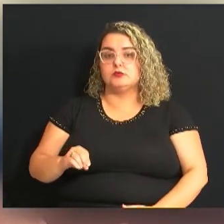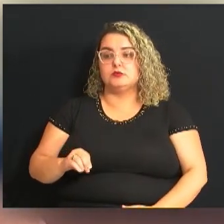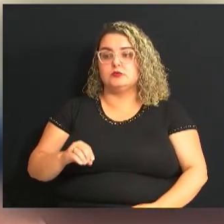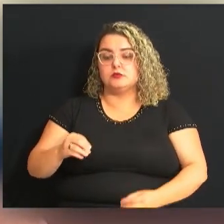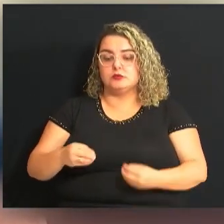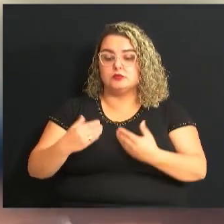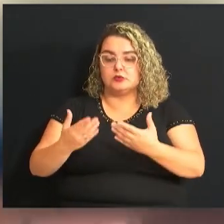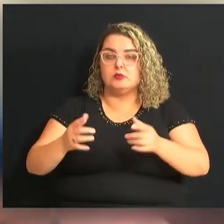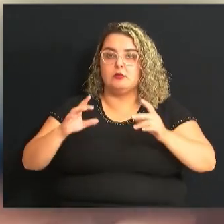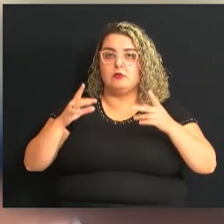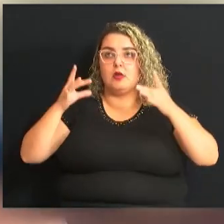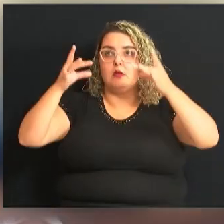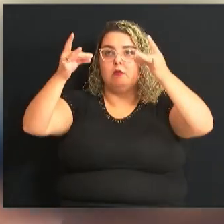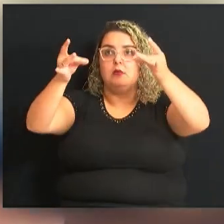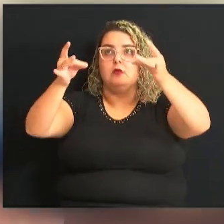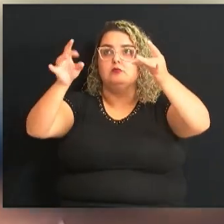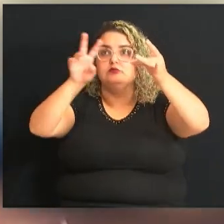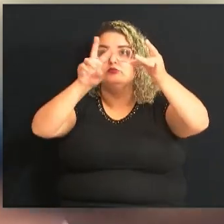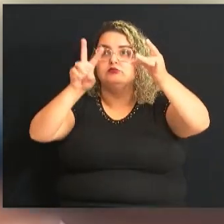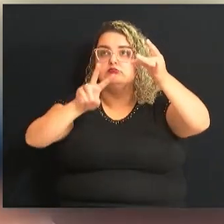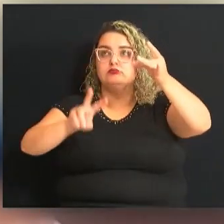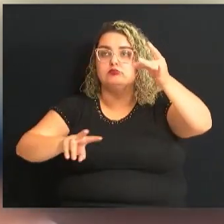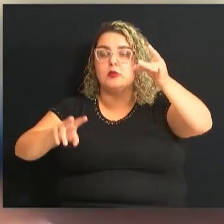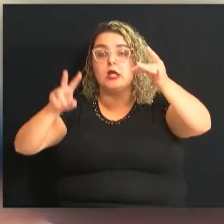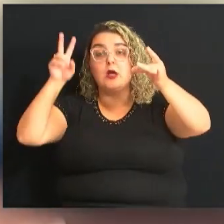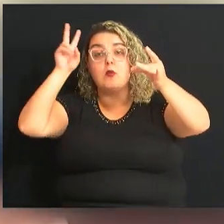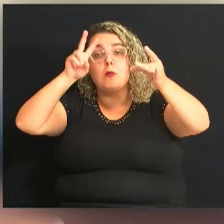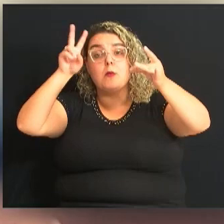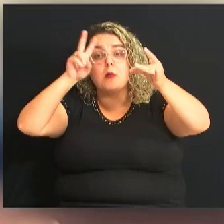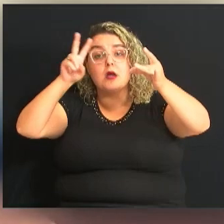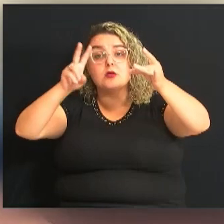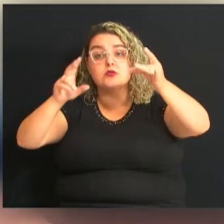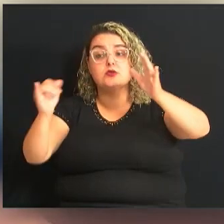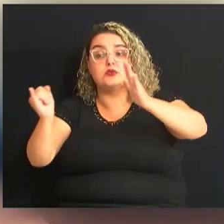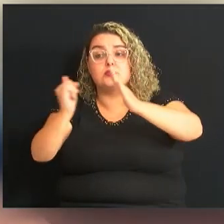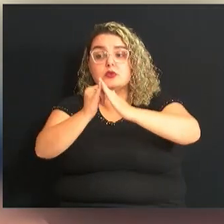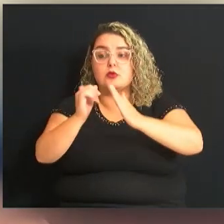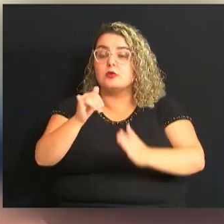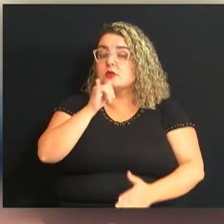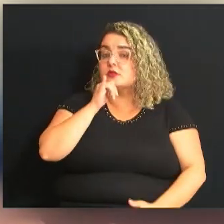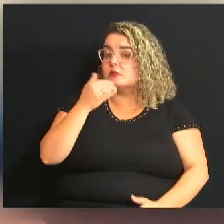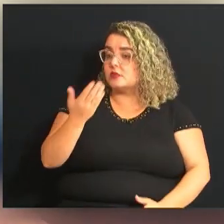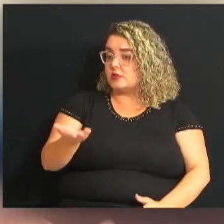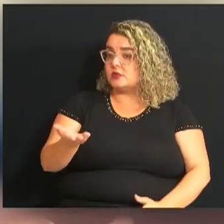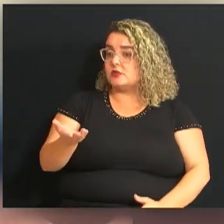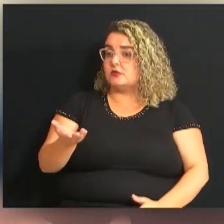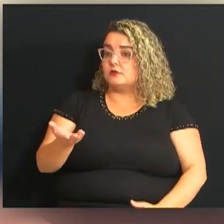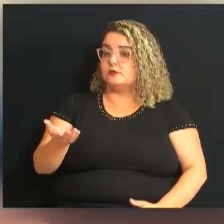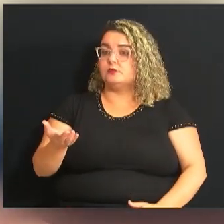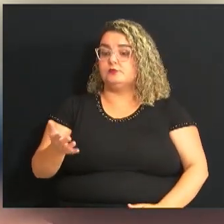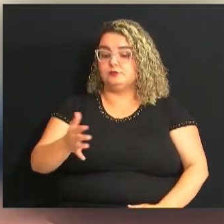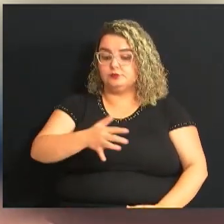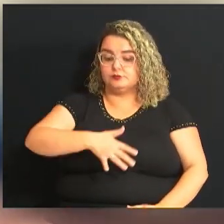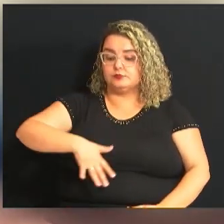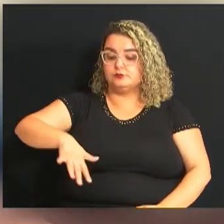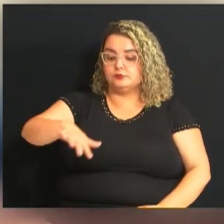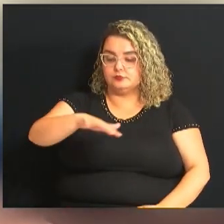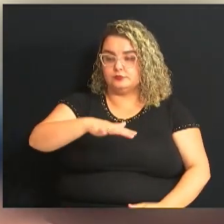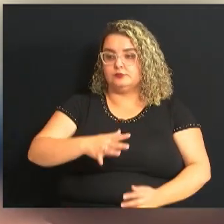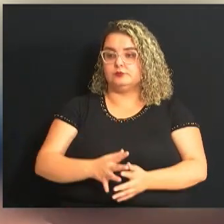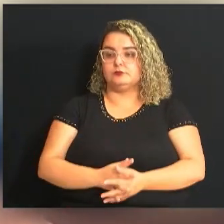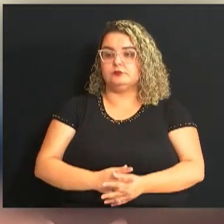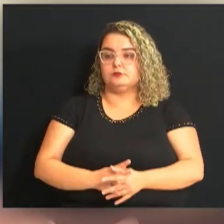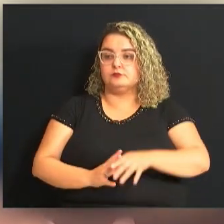placa de forma histórica, contando a história do imóvel. Eu dou exemplo para vocês, ali na região onde eu